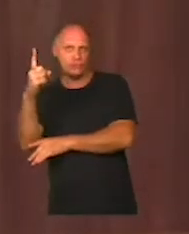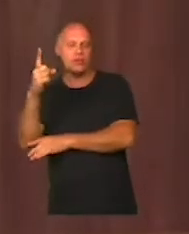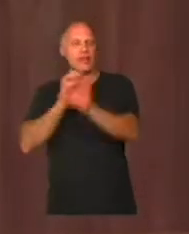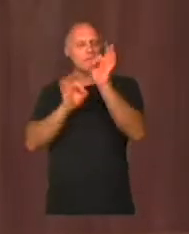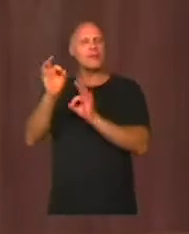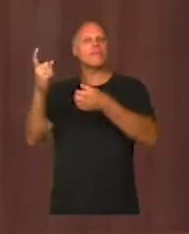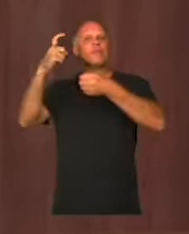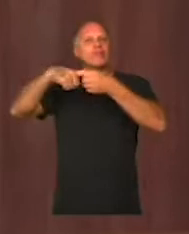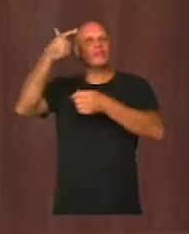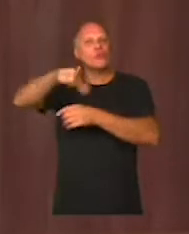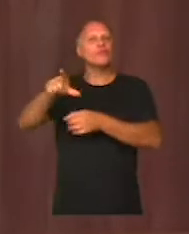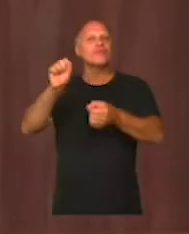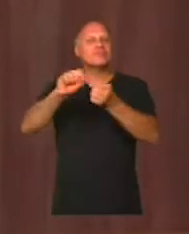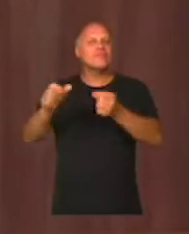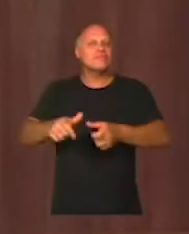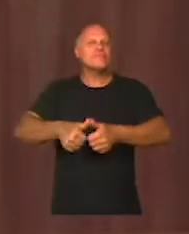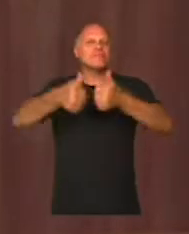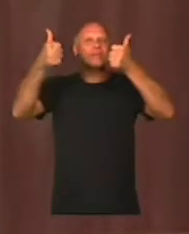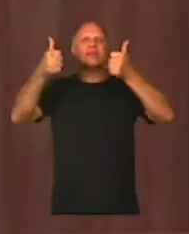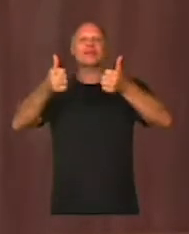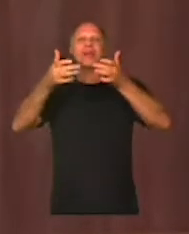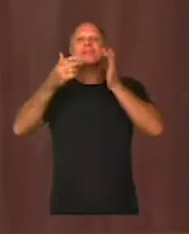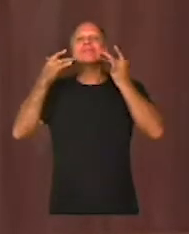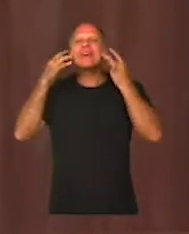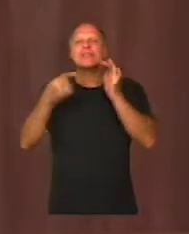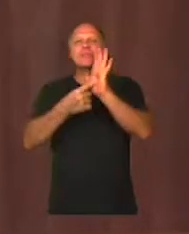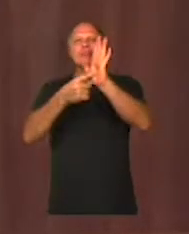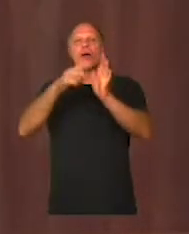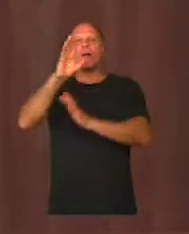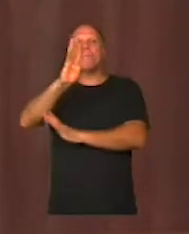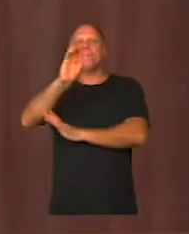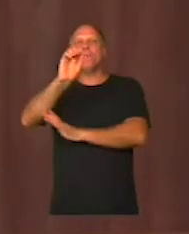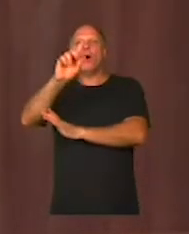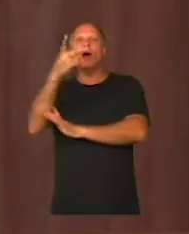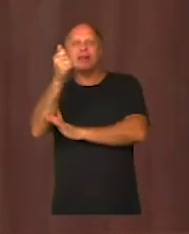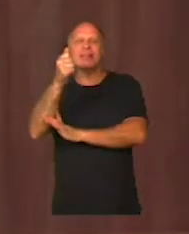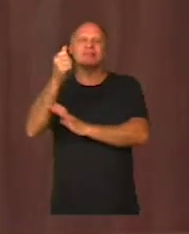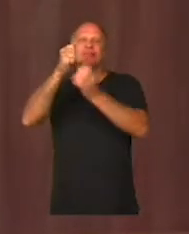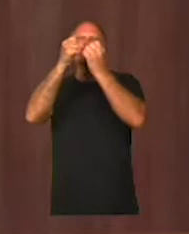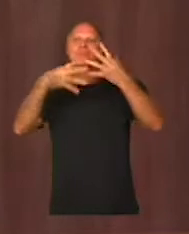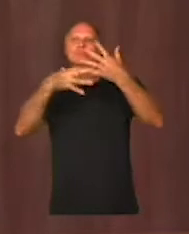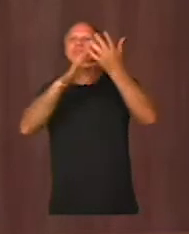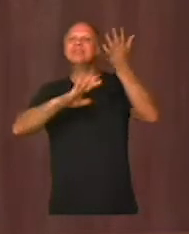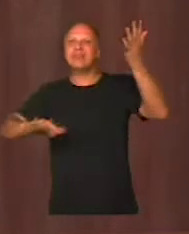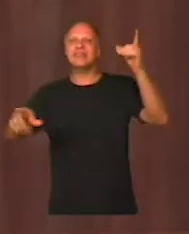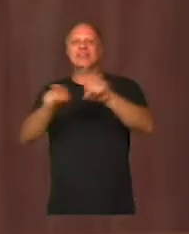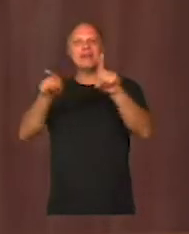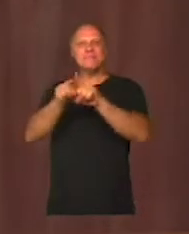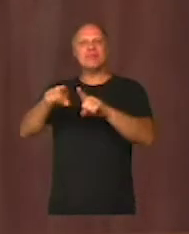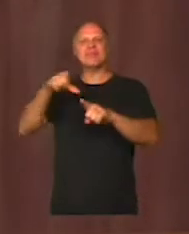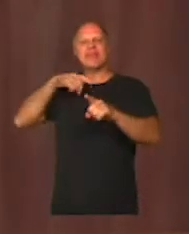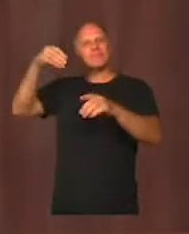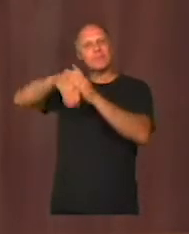montar novamente o grande sucesso Bodas de Sangue, que inclui, inclusive, apresentadores aqui da Vale TV, como o Fernando Rodenbusch, né, que participa